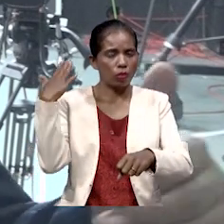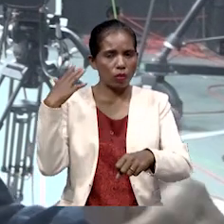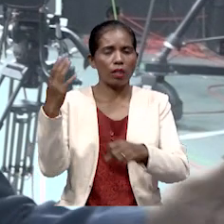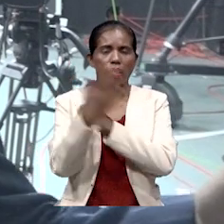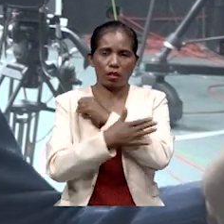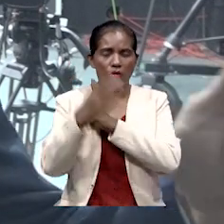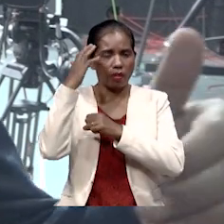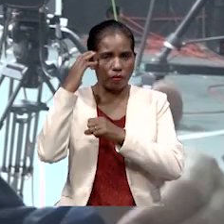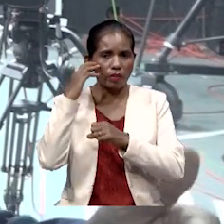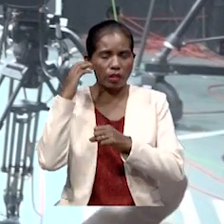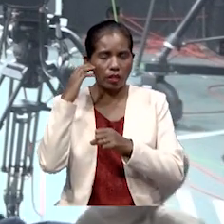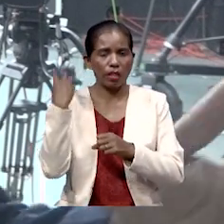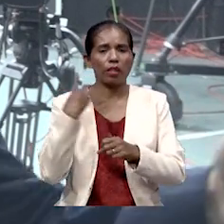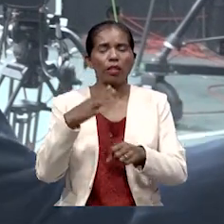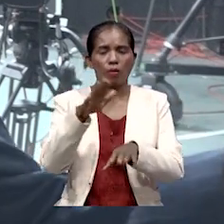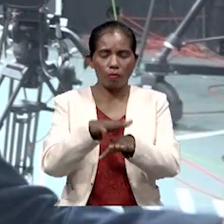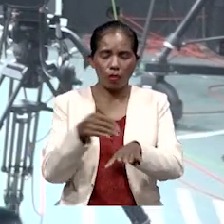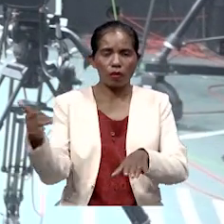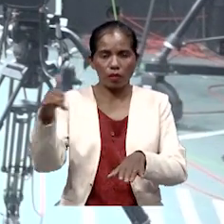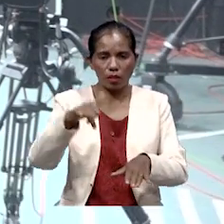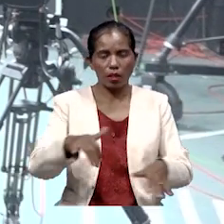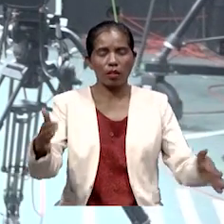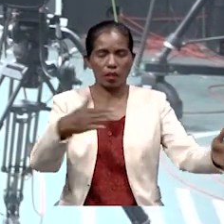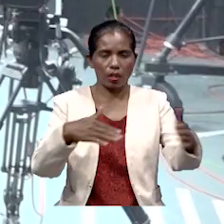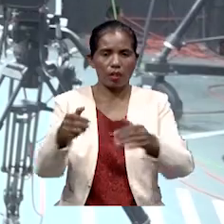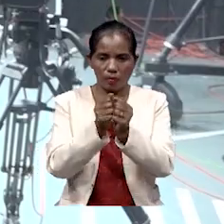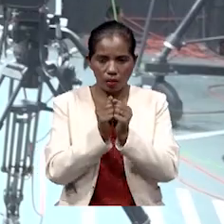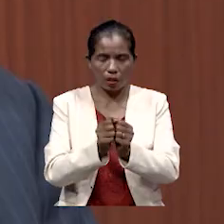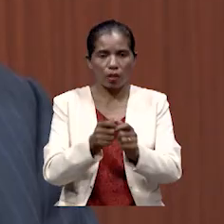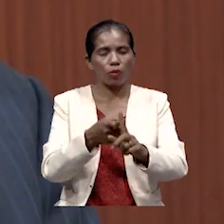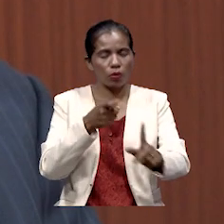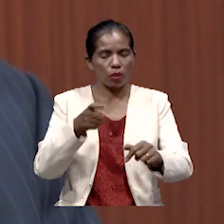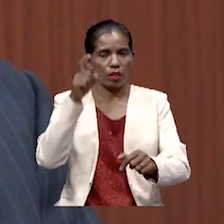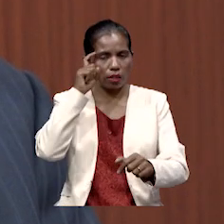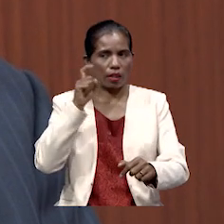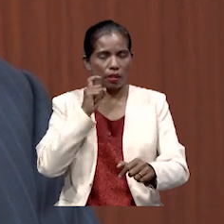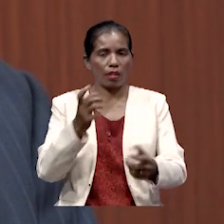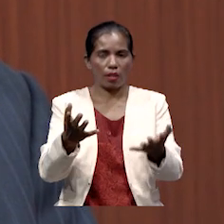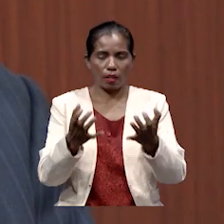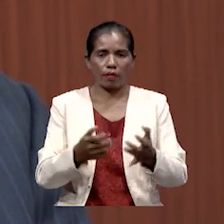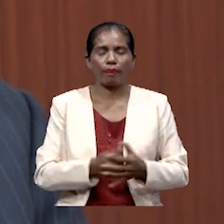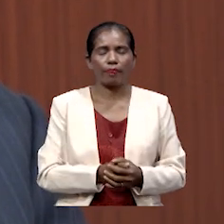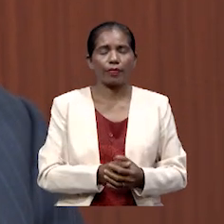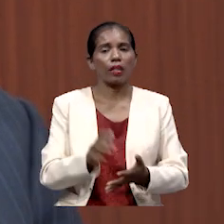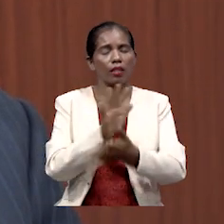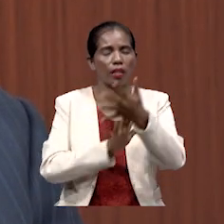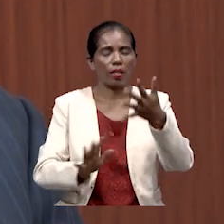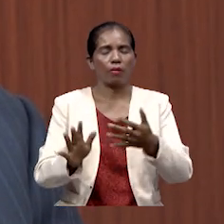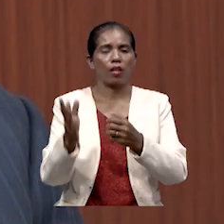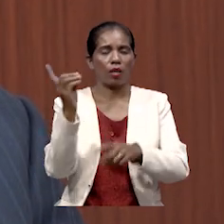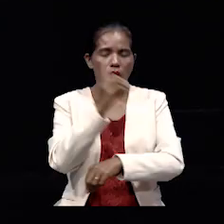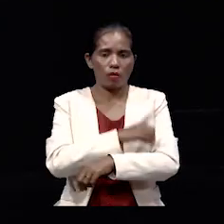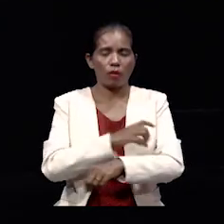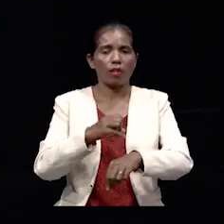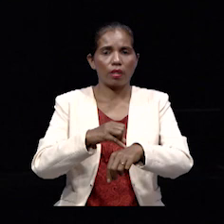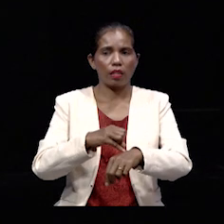ita consegue evoluir muito né, através da iniciativa Mão Botsanana. Tuir logo, a comemoração Lorong Restauração Independência badala